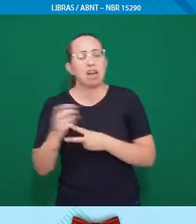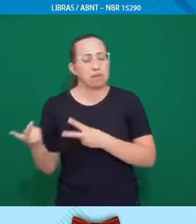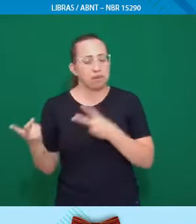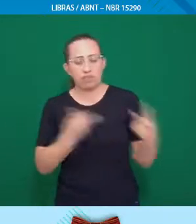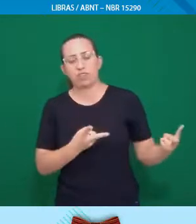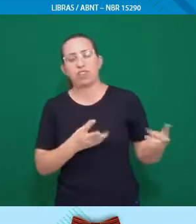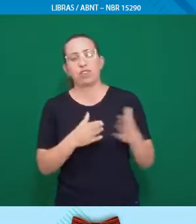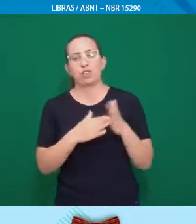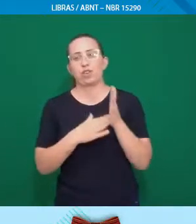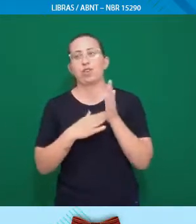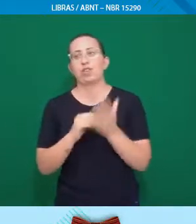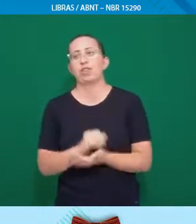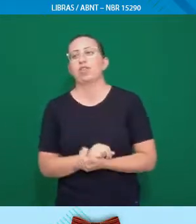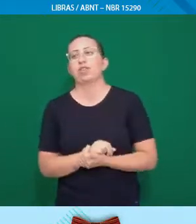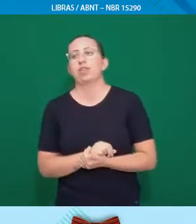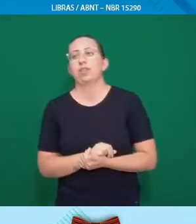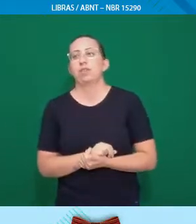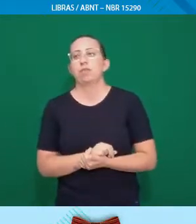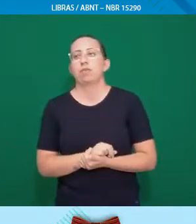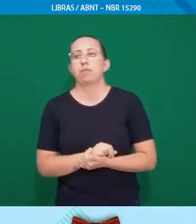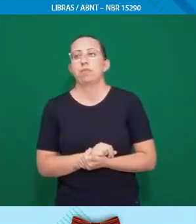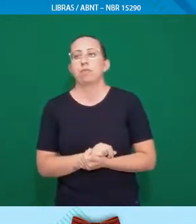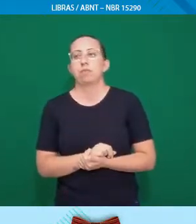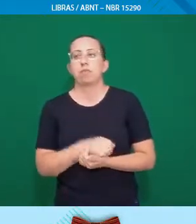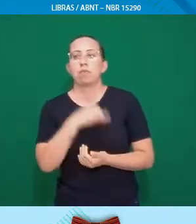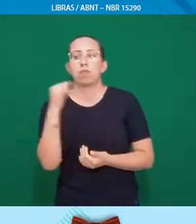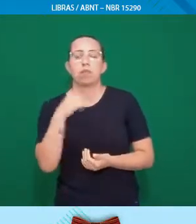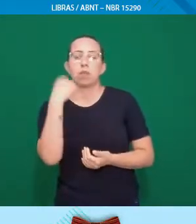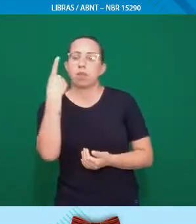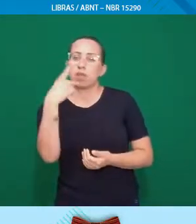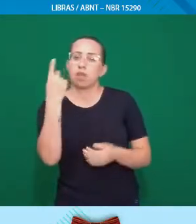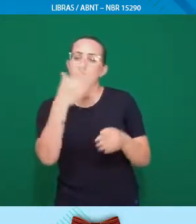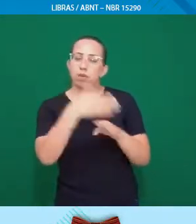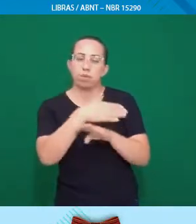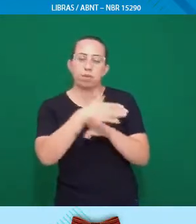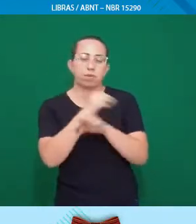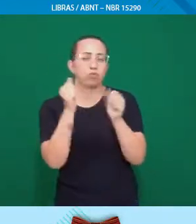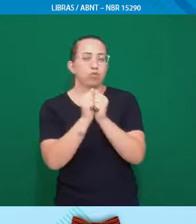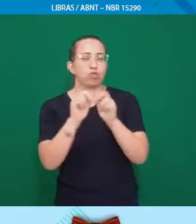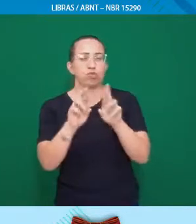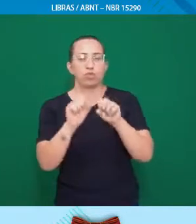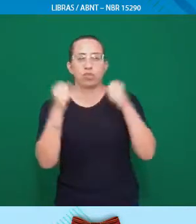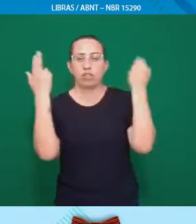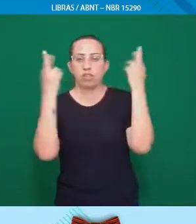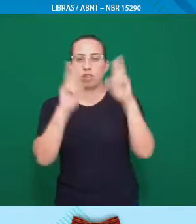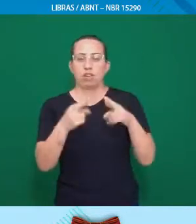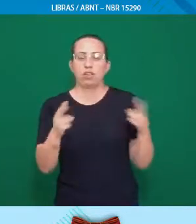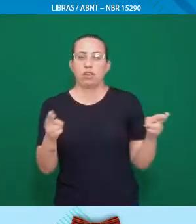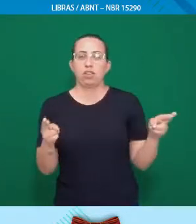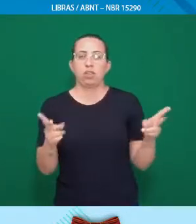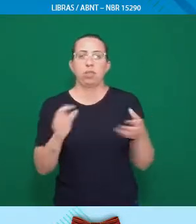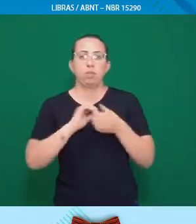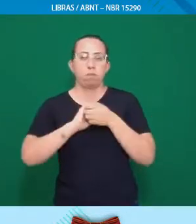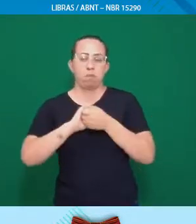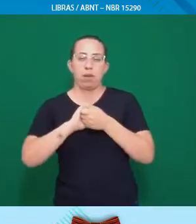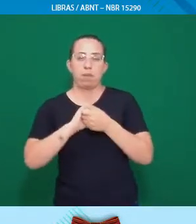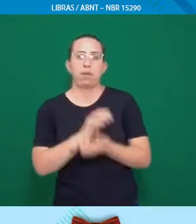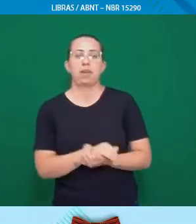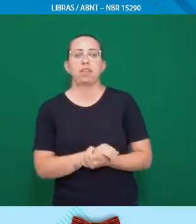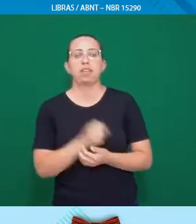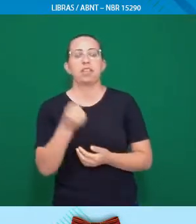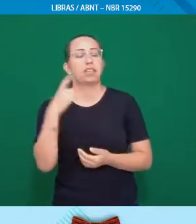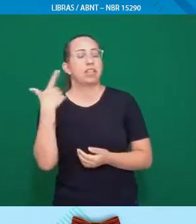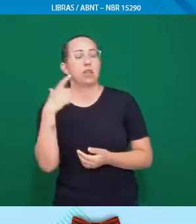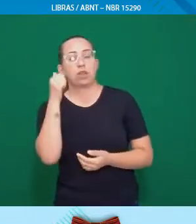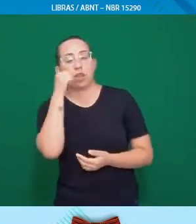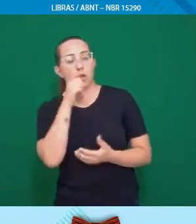pessoas é de todo o país então registrar também linda né a importância da sua participação durante esses eventos é pa se a gente